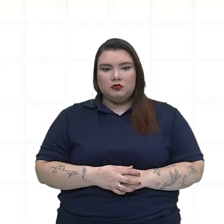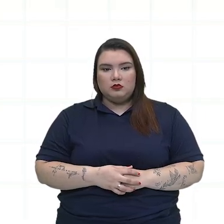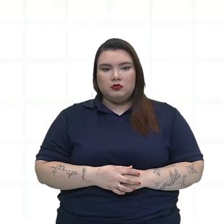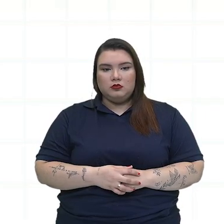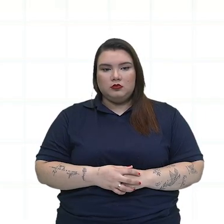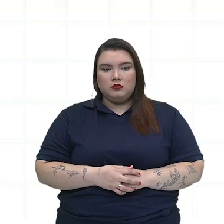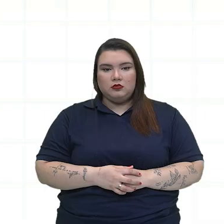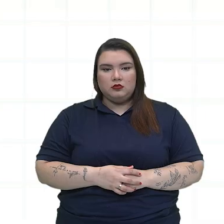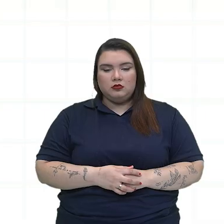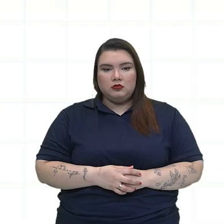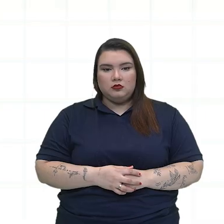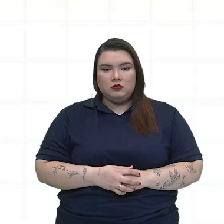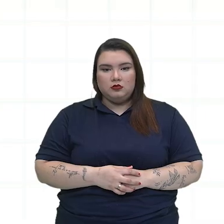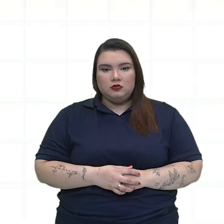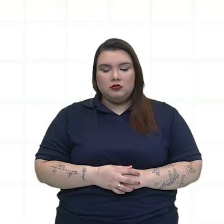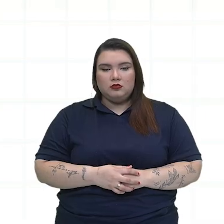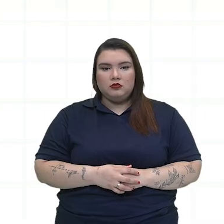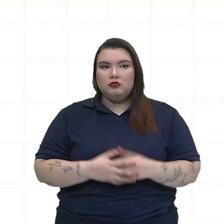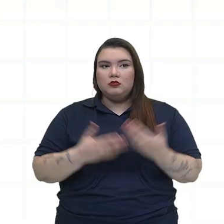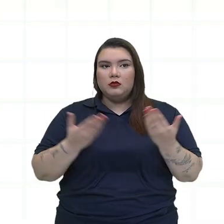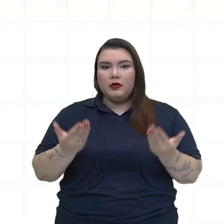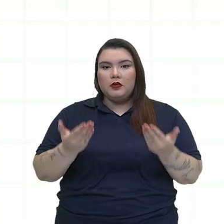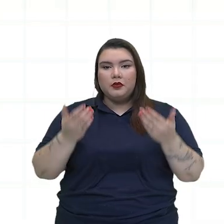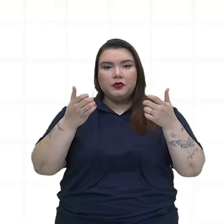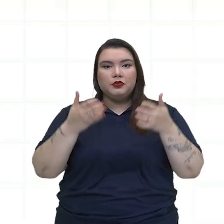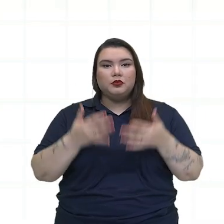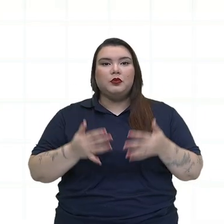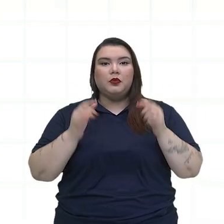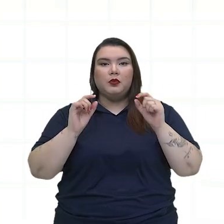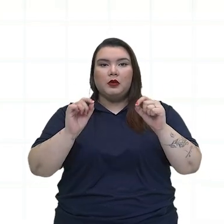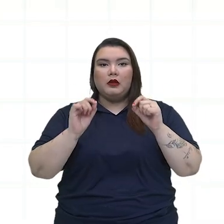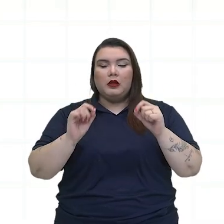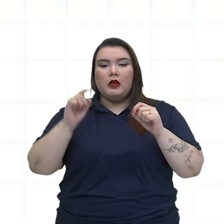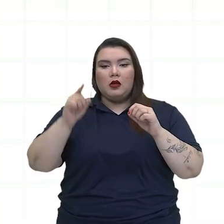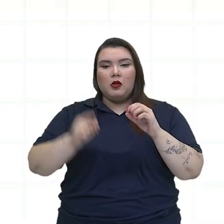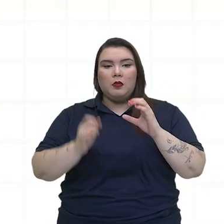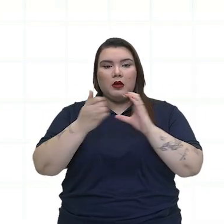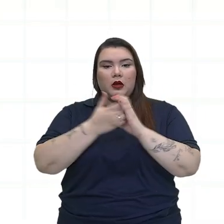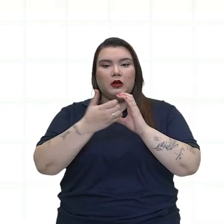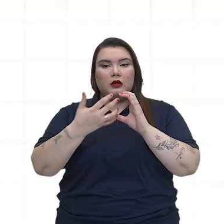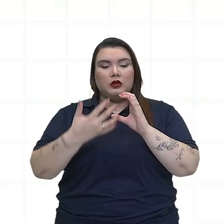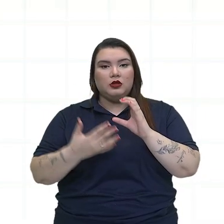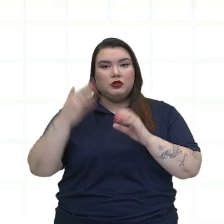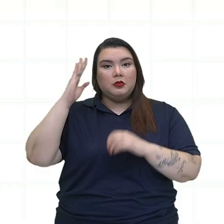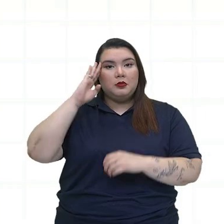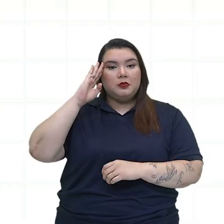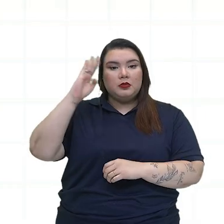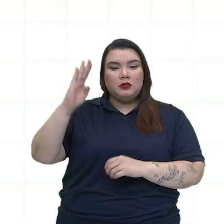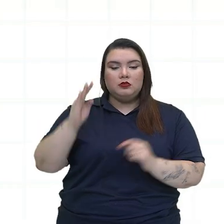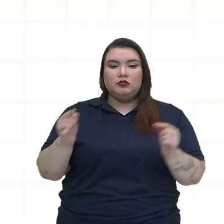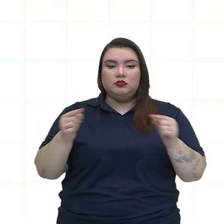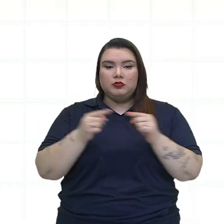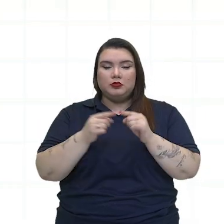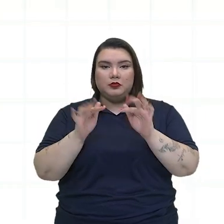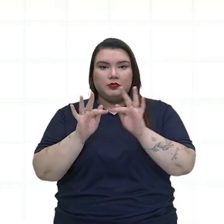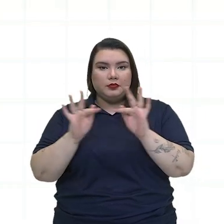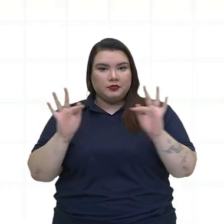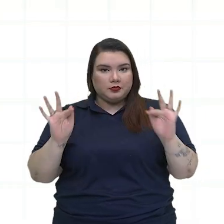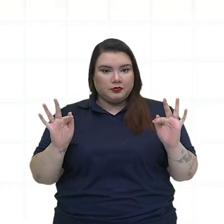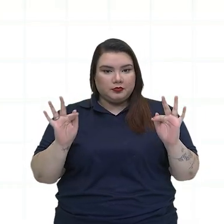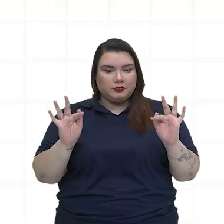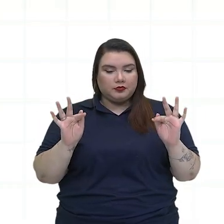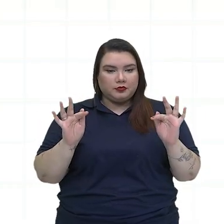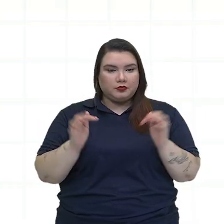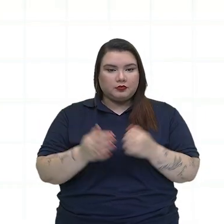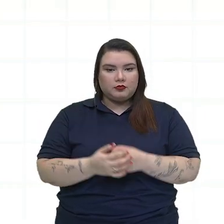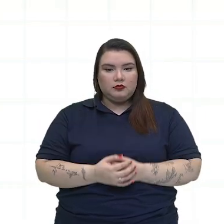of a sentence. Está dizendo que é um componente central de uma sentença, né? De uma